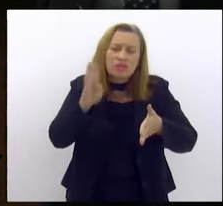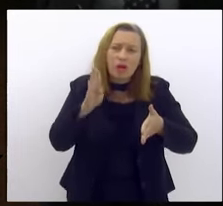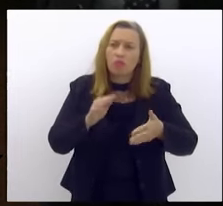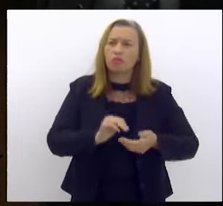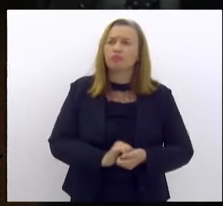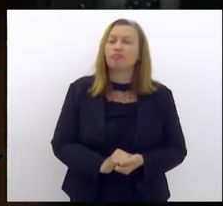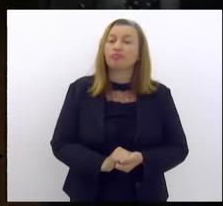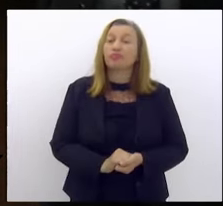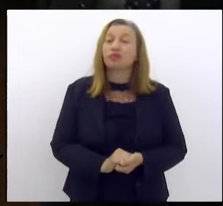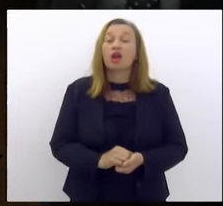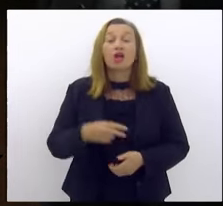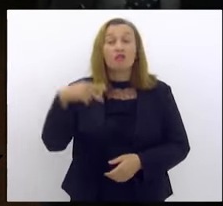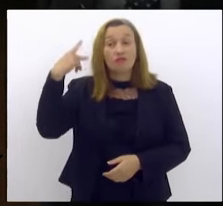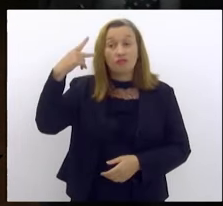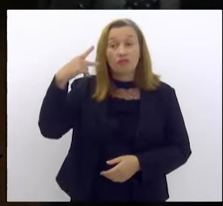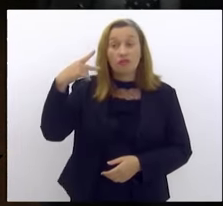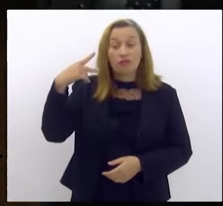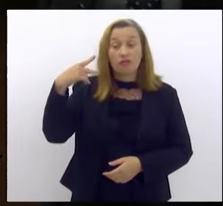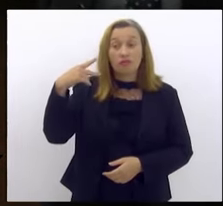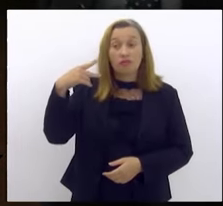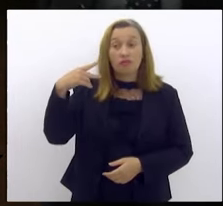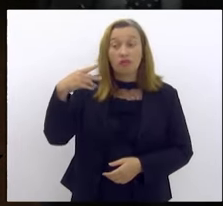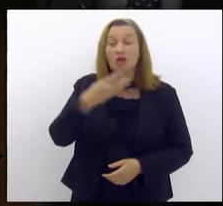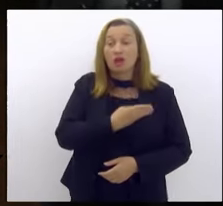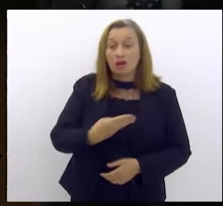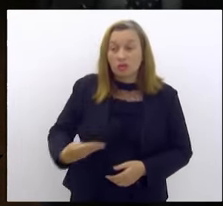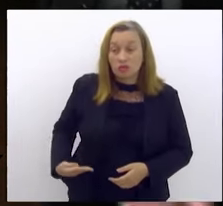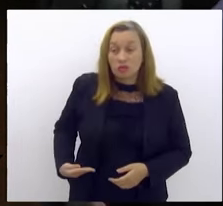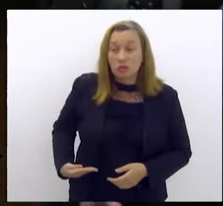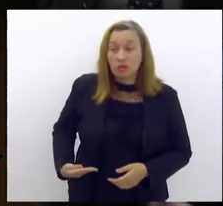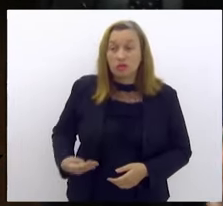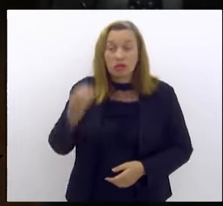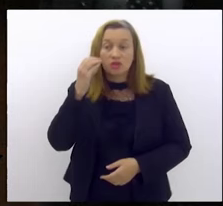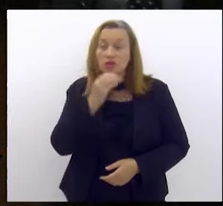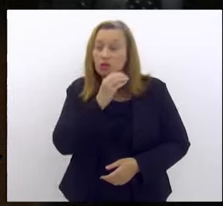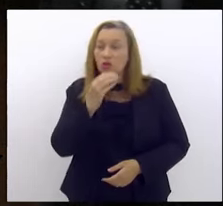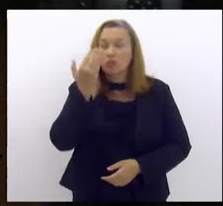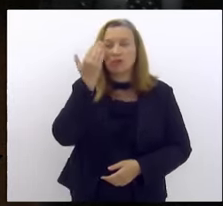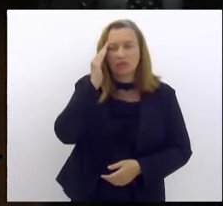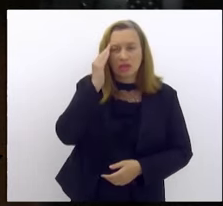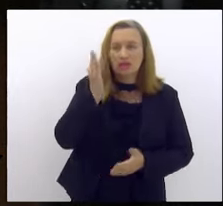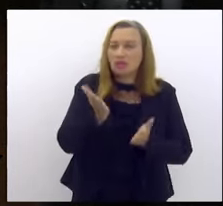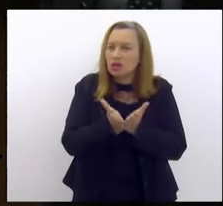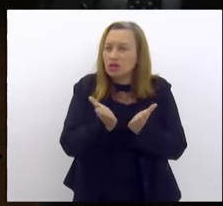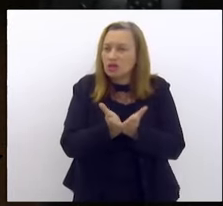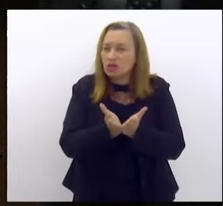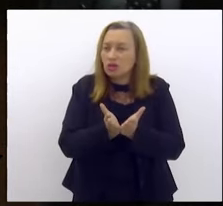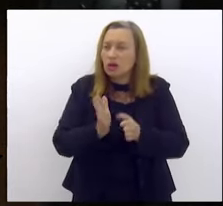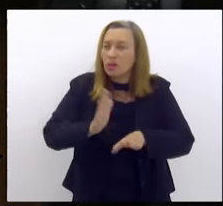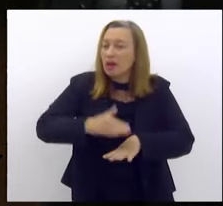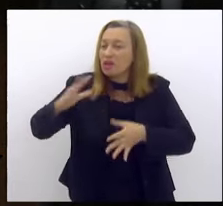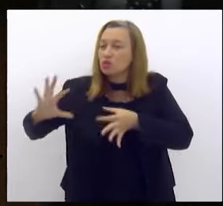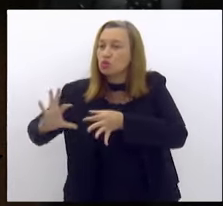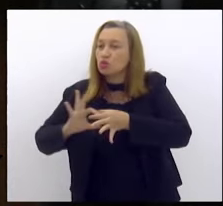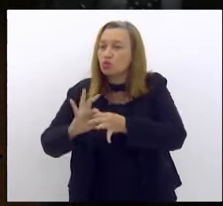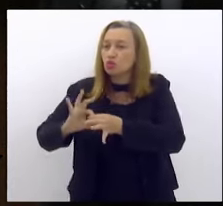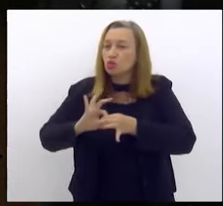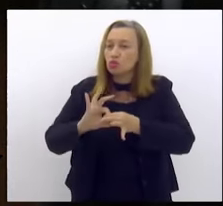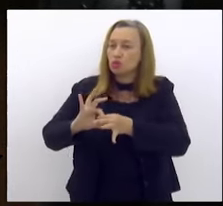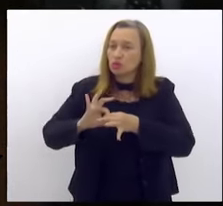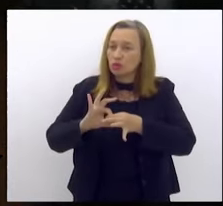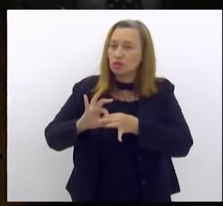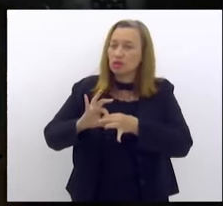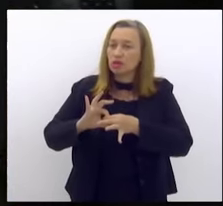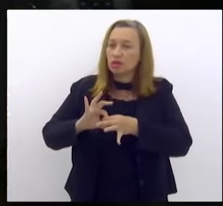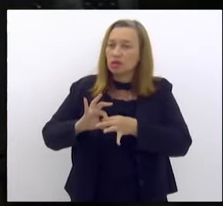disso. O governador Cláudio Castro, muito mais como bom cristão que é, entenderá que muito mais nos une, incrivelmente muito mais